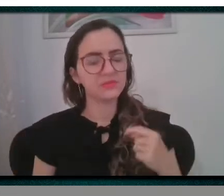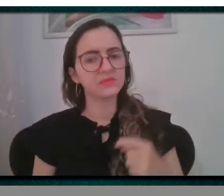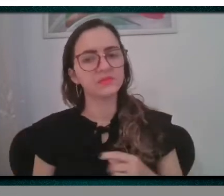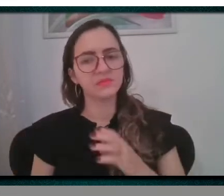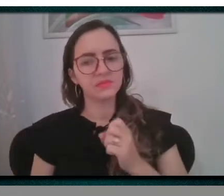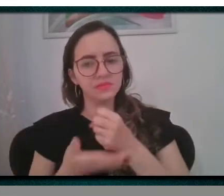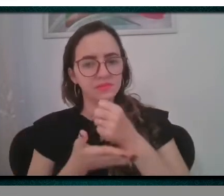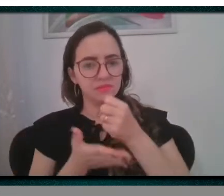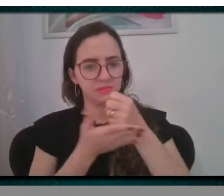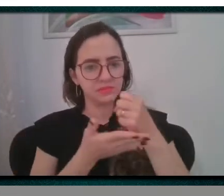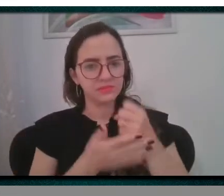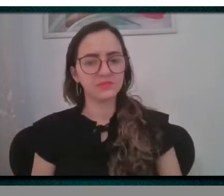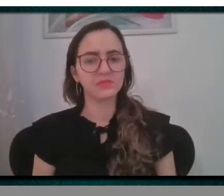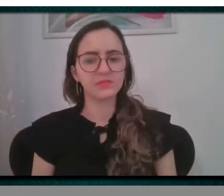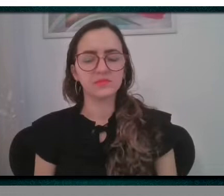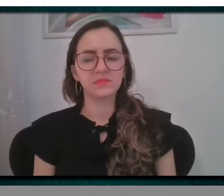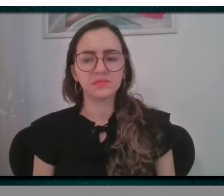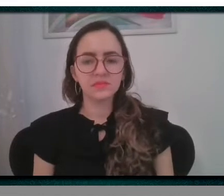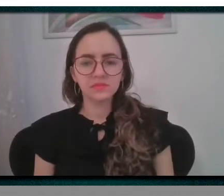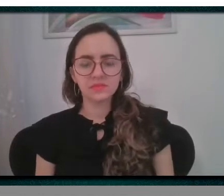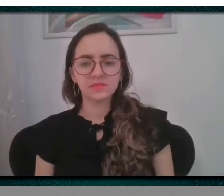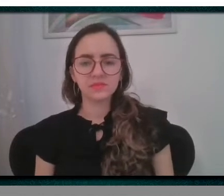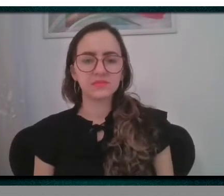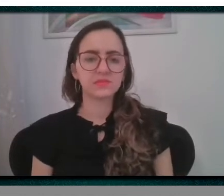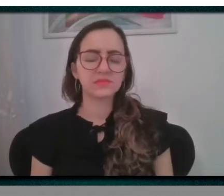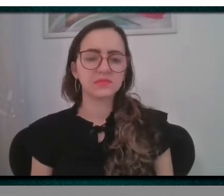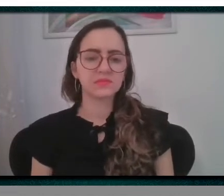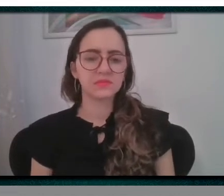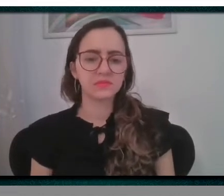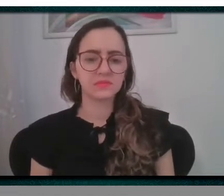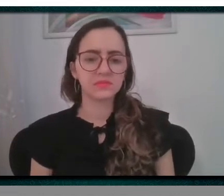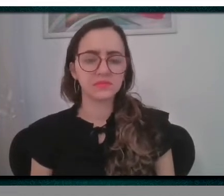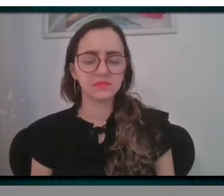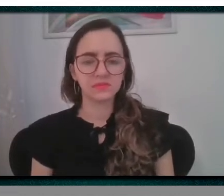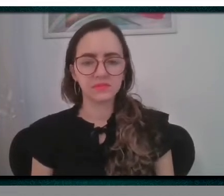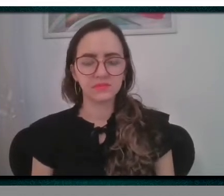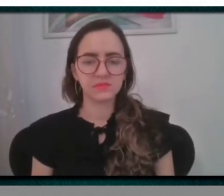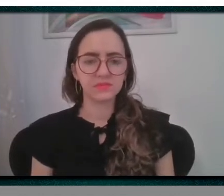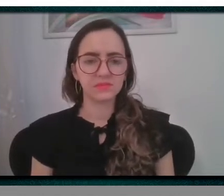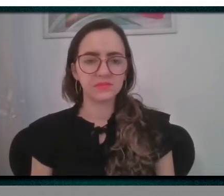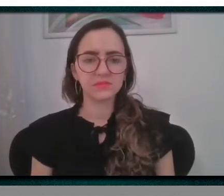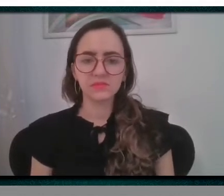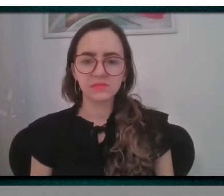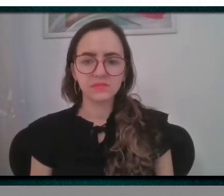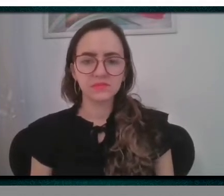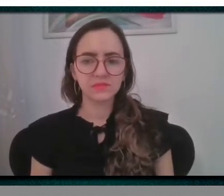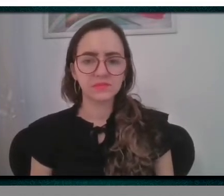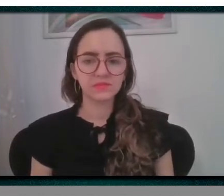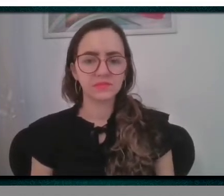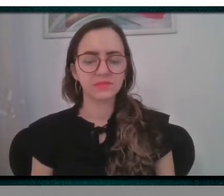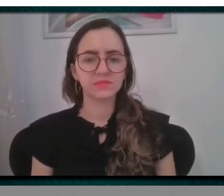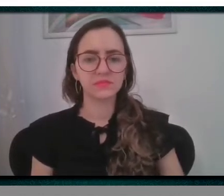E aí segue a mesma ideia, certo? A mesma definição.